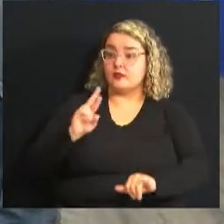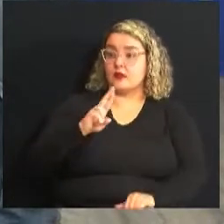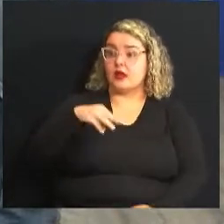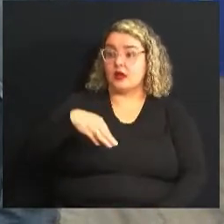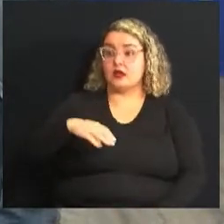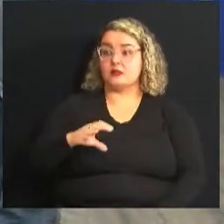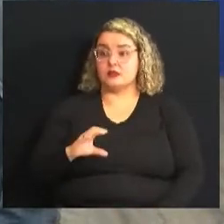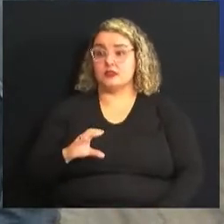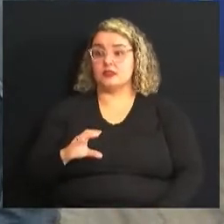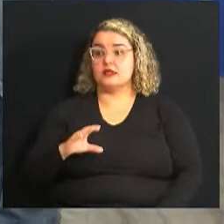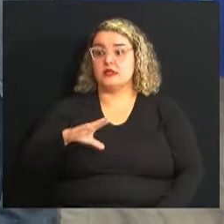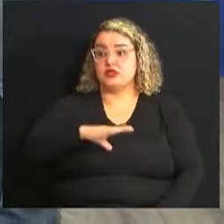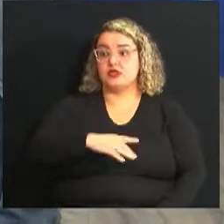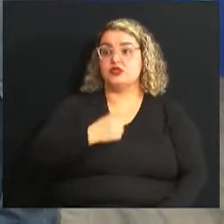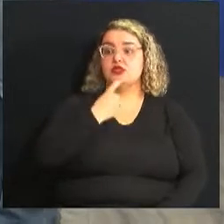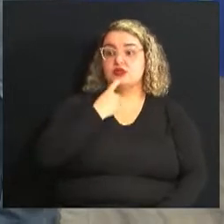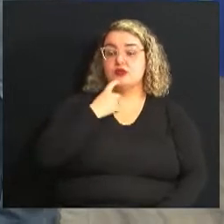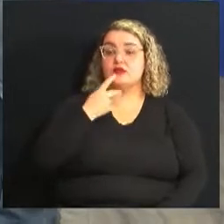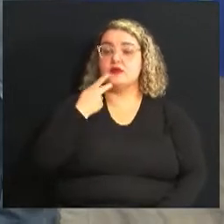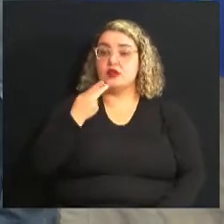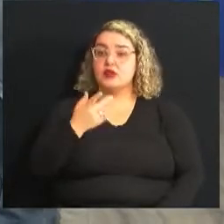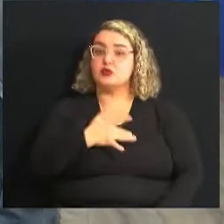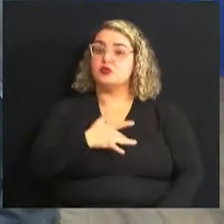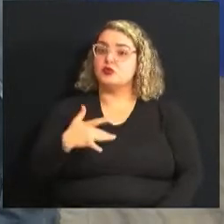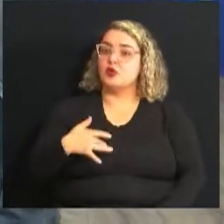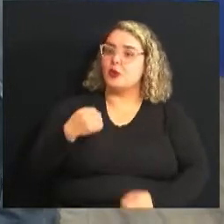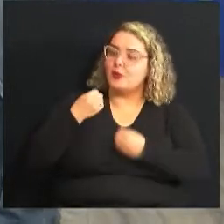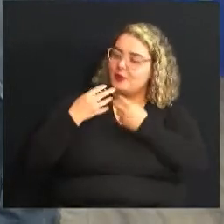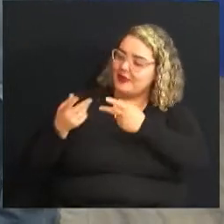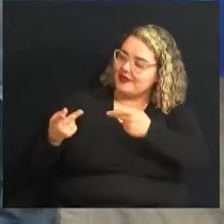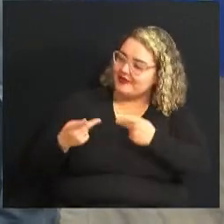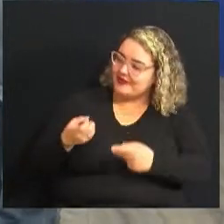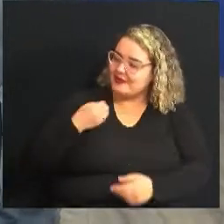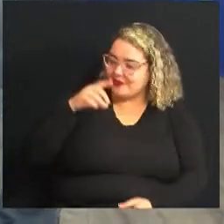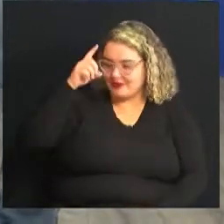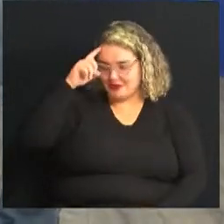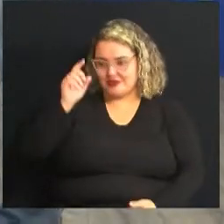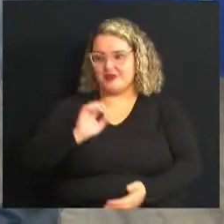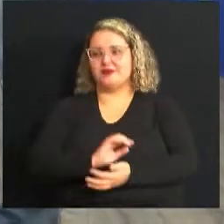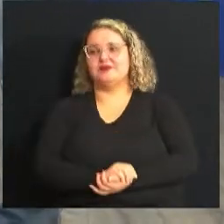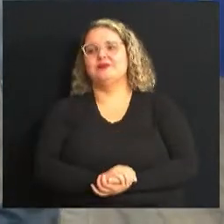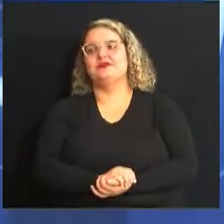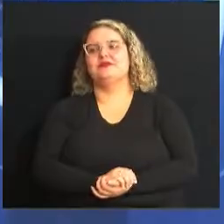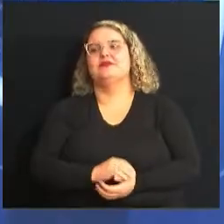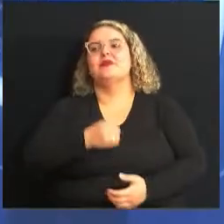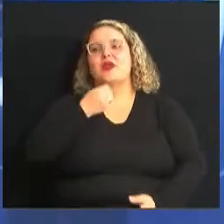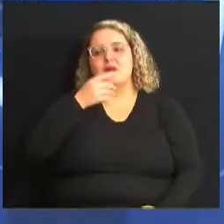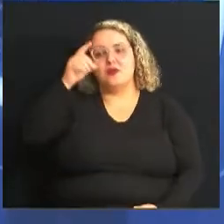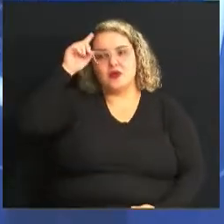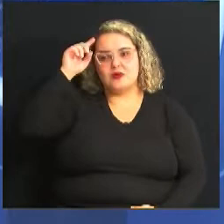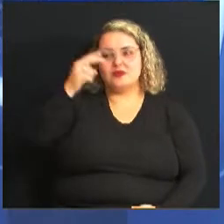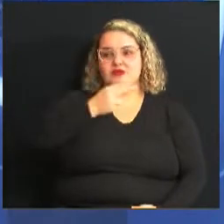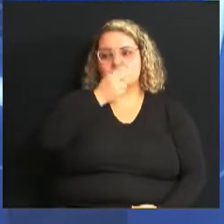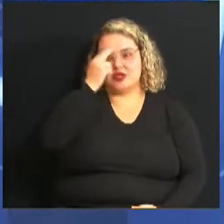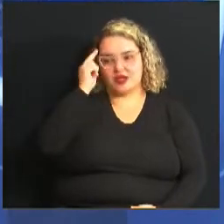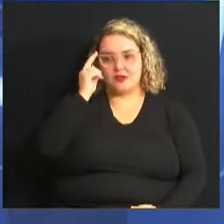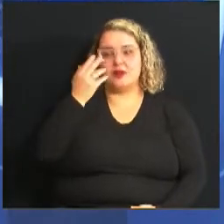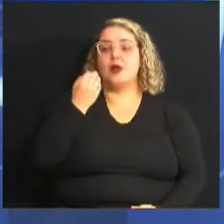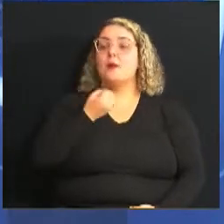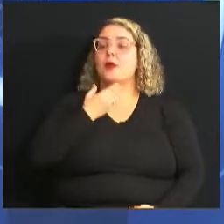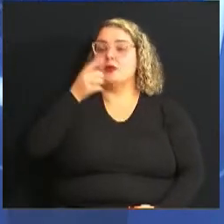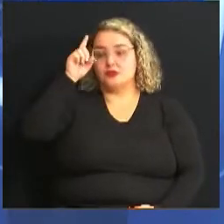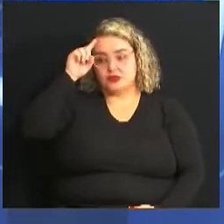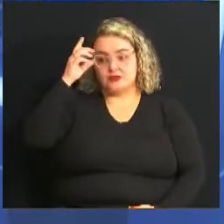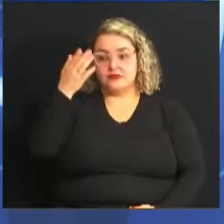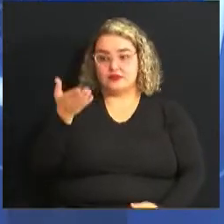começa falando sobre saúde. Então, Mirna, seja bem-vinda e bom dia. Bom dia, Gabriel, bom dia a você de casa. E nesta